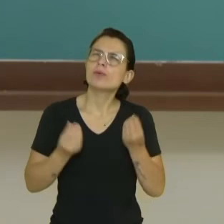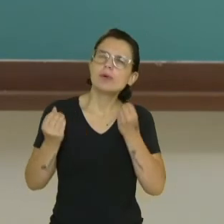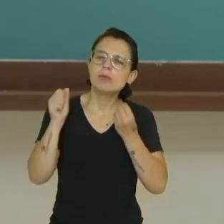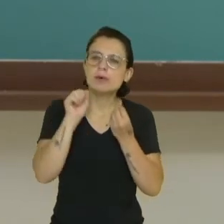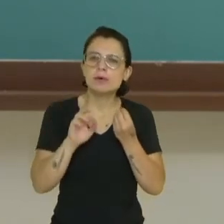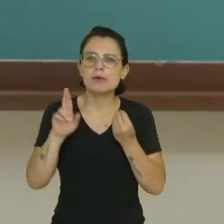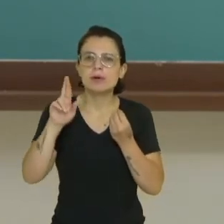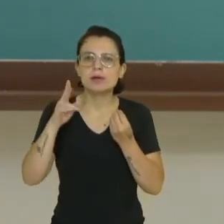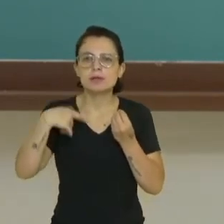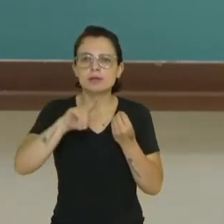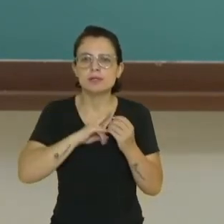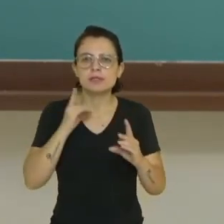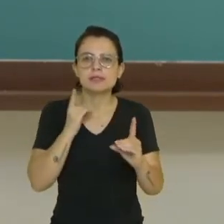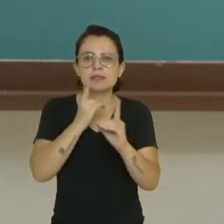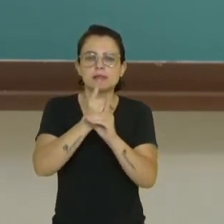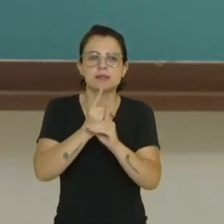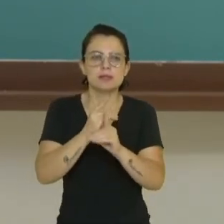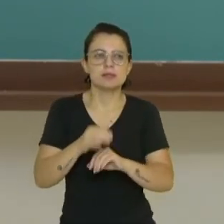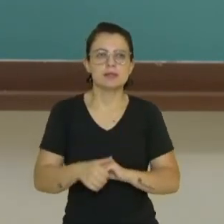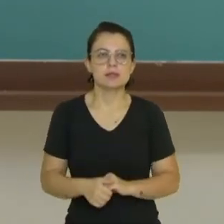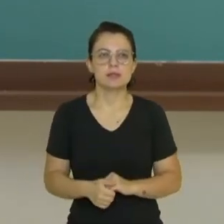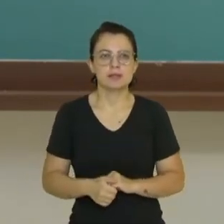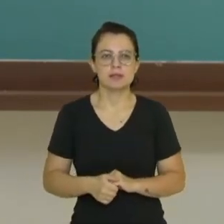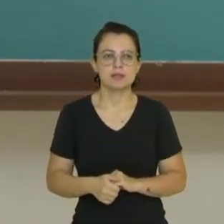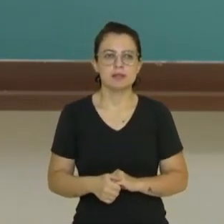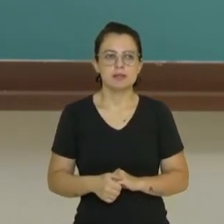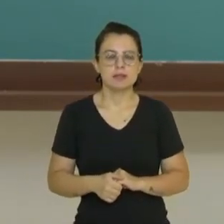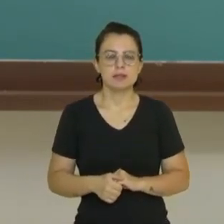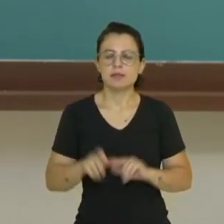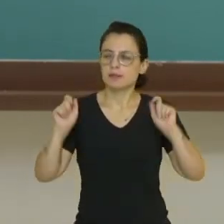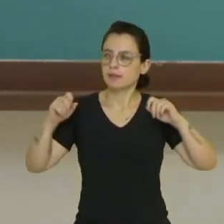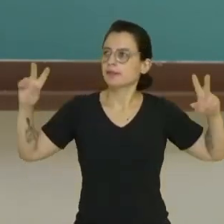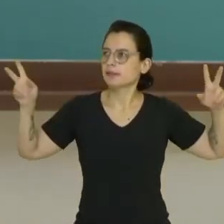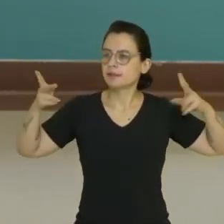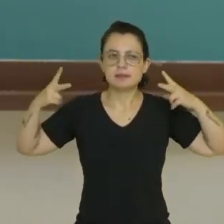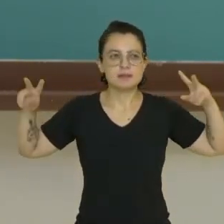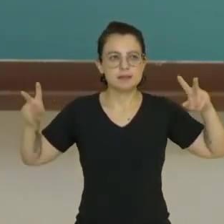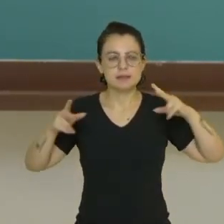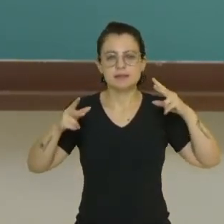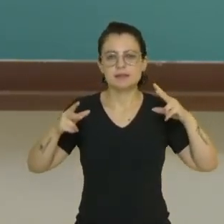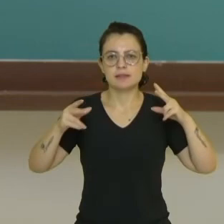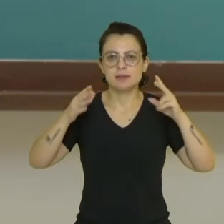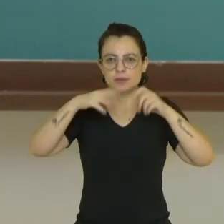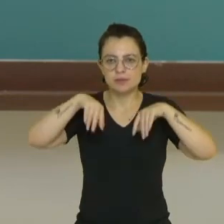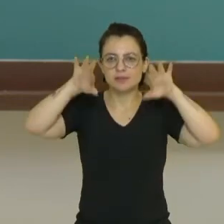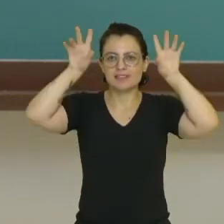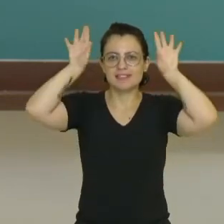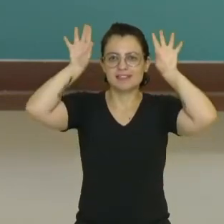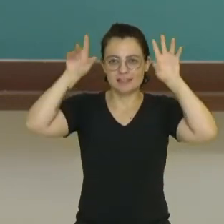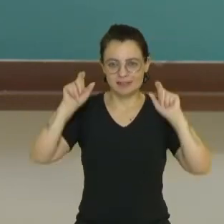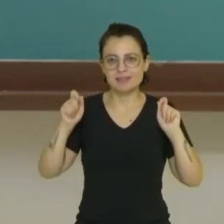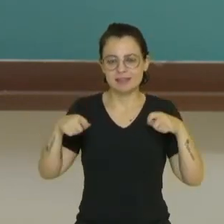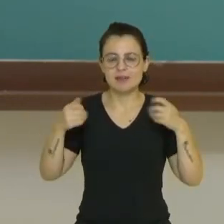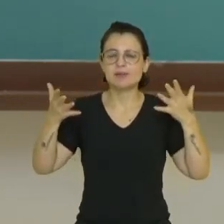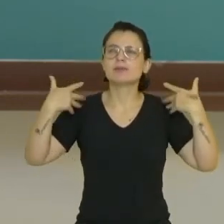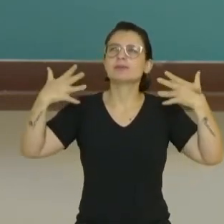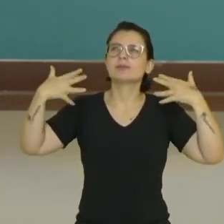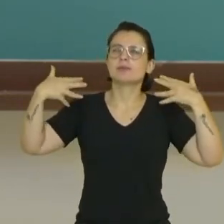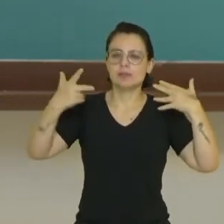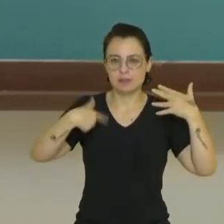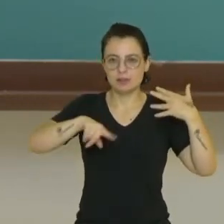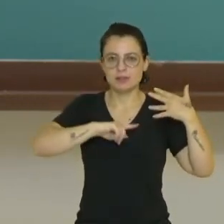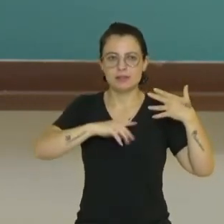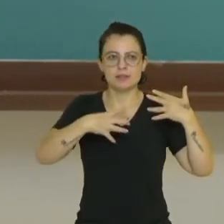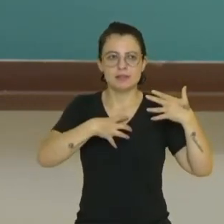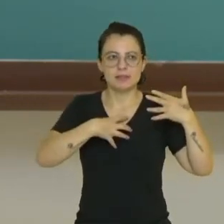ar, eu posso saber que ele existe? Pode bater aqui um vento e meu cabelo bagunçar, eu sentir o vento no meu rosto, a